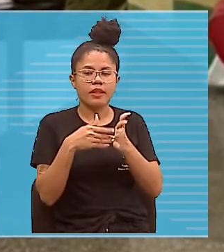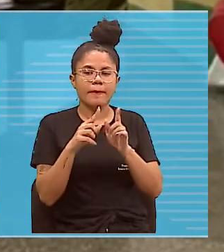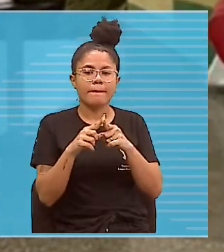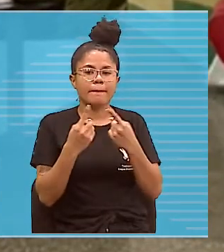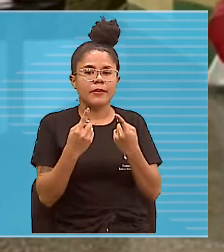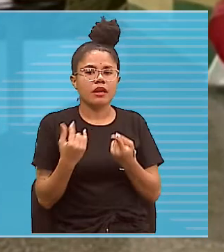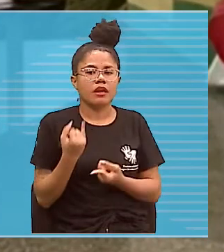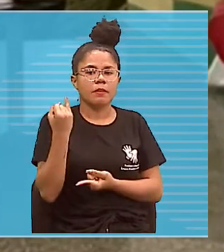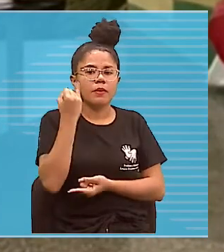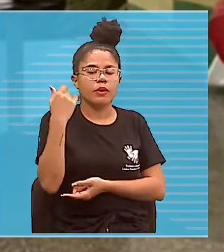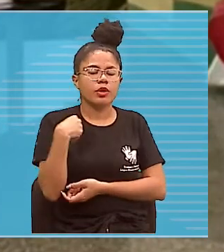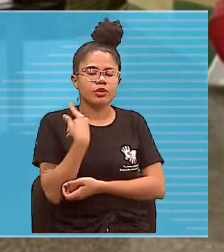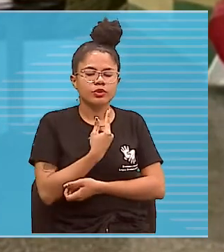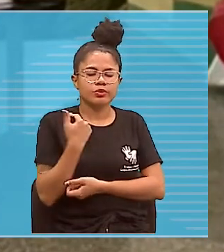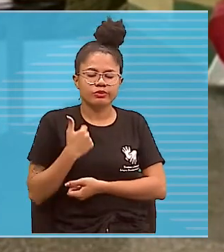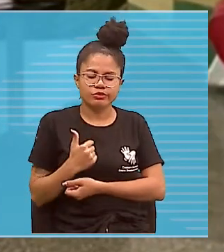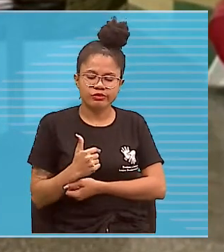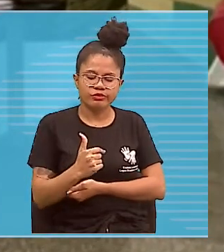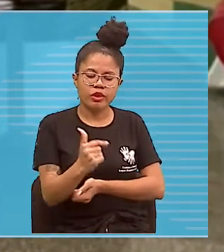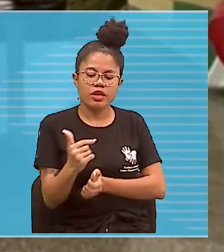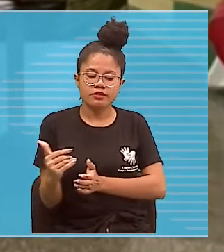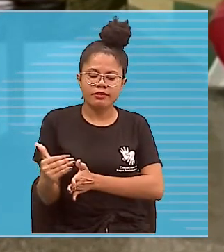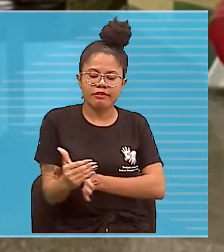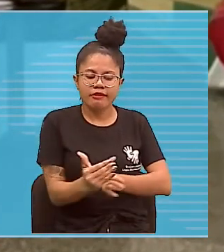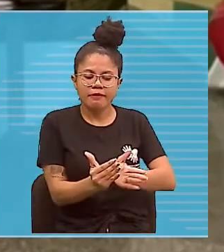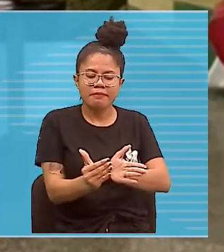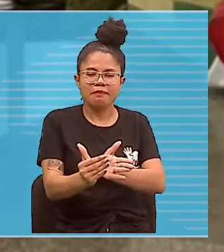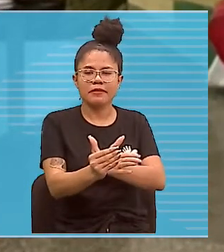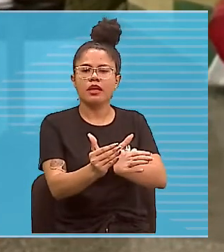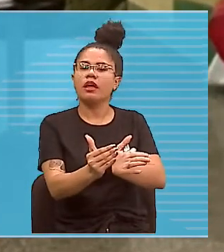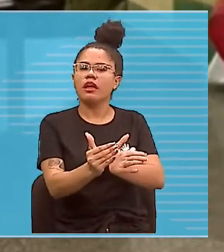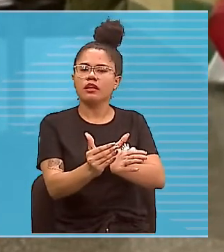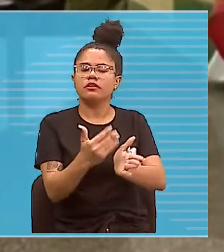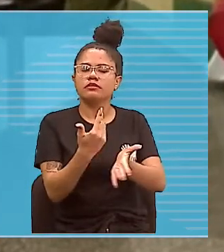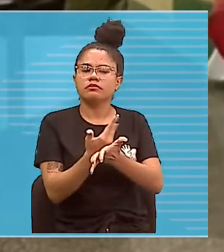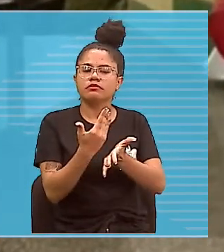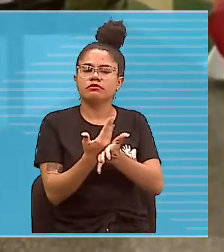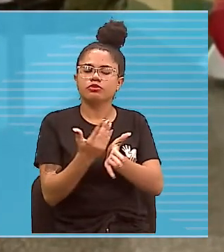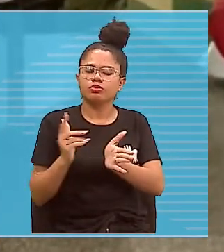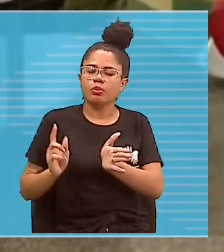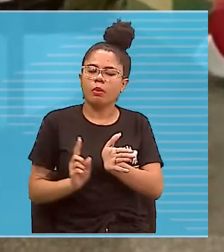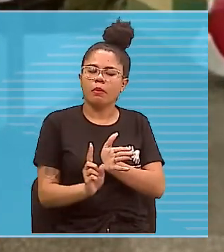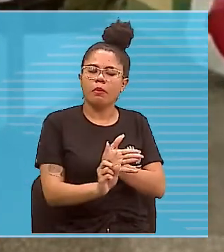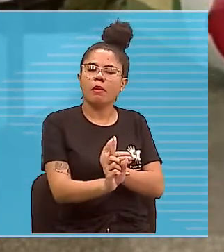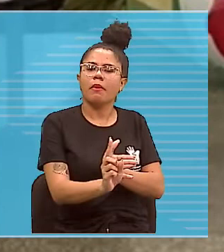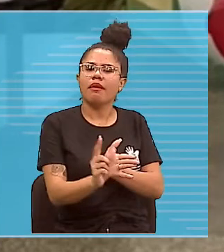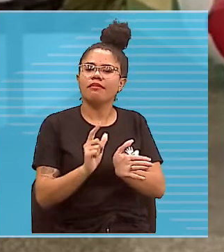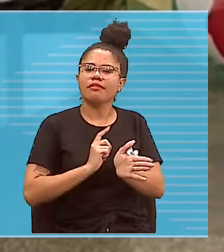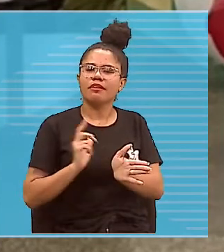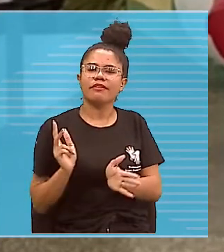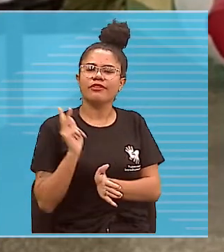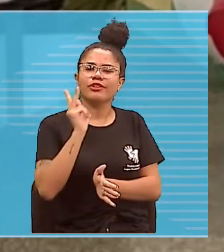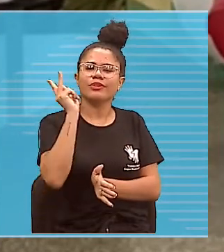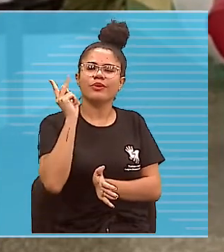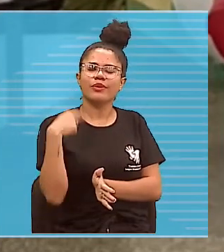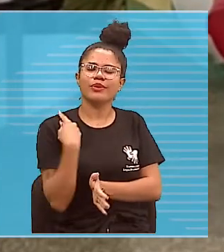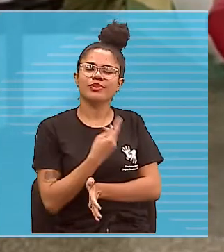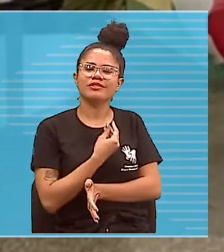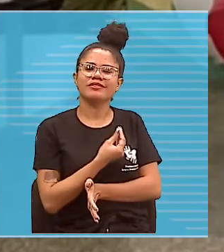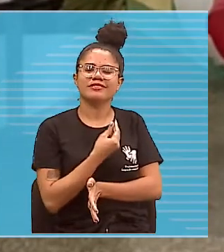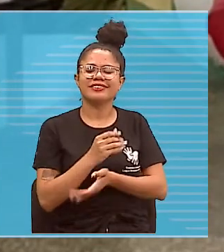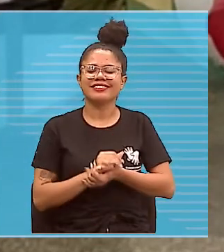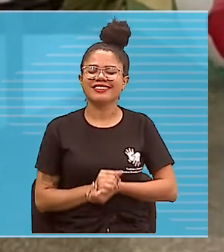que a gente faz. E é esse o meu recado. Obrigada, Patrícia. Lembra, só para ressaltar que ela vem todo dia